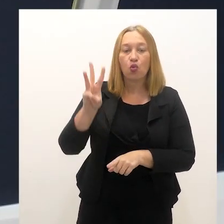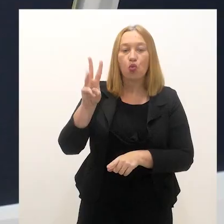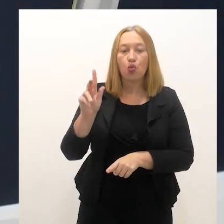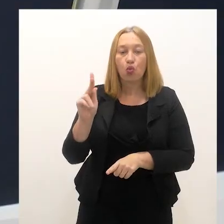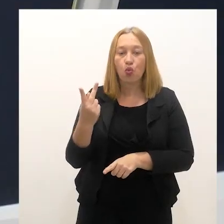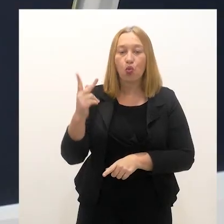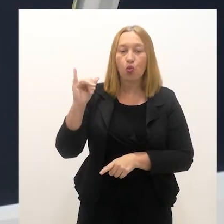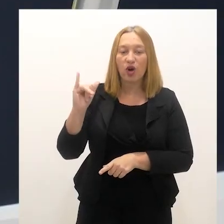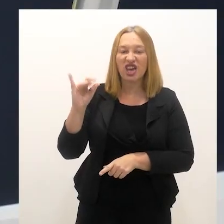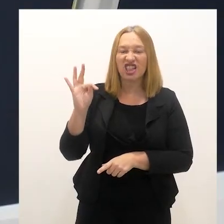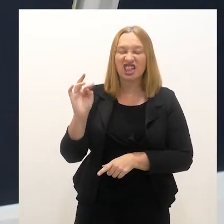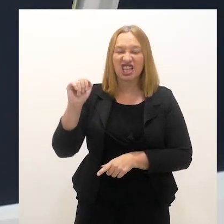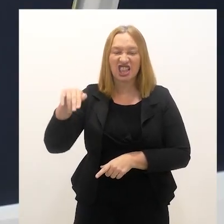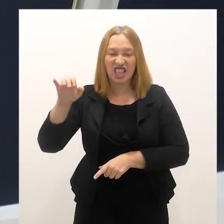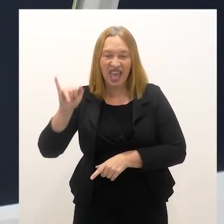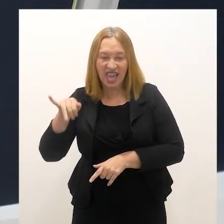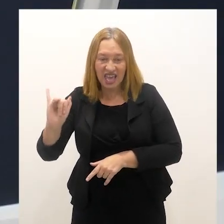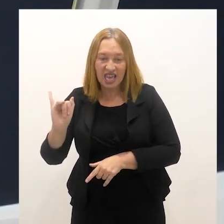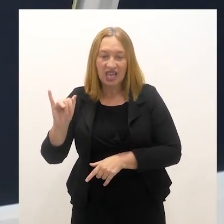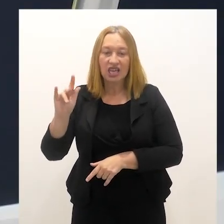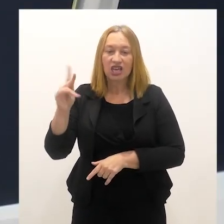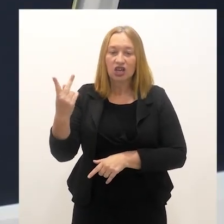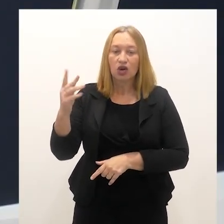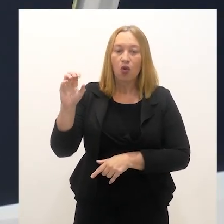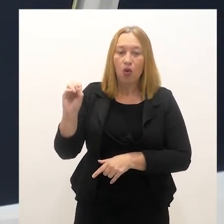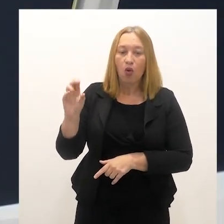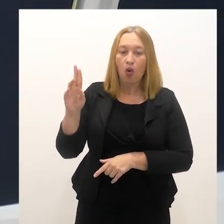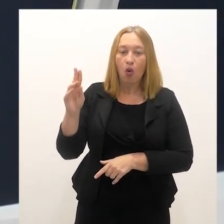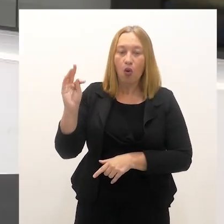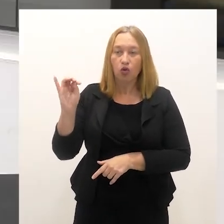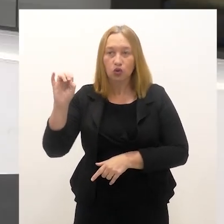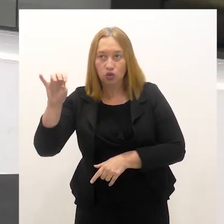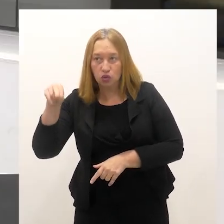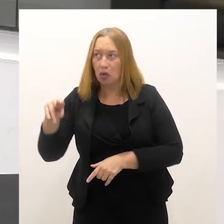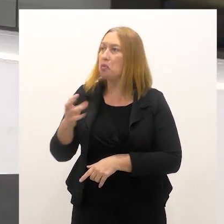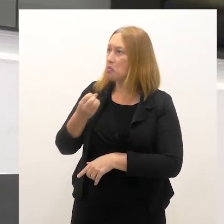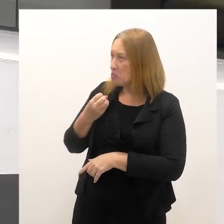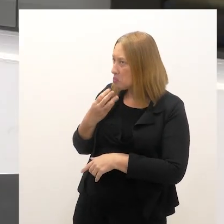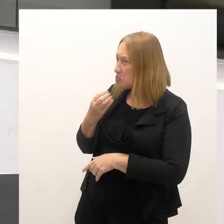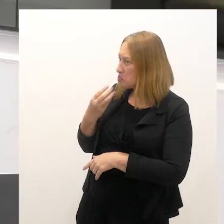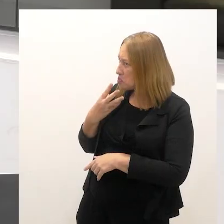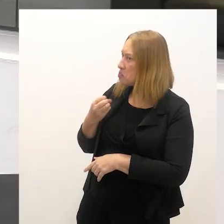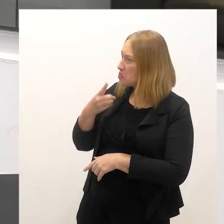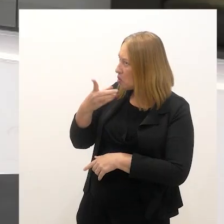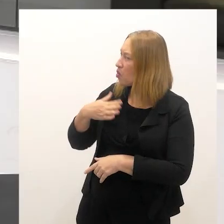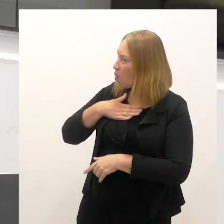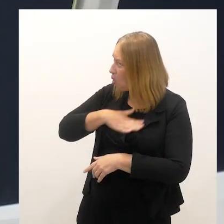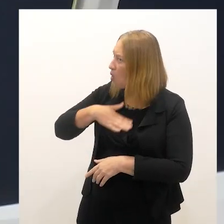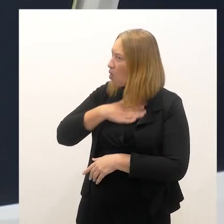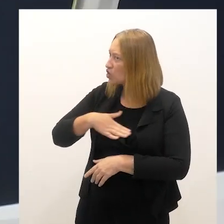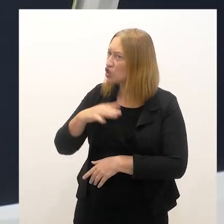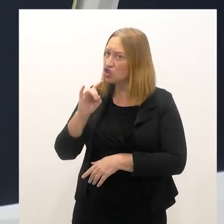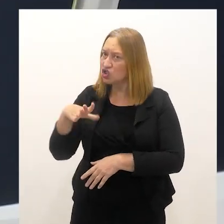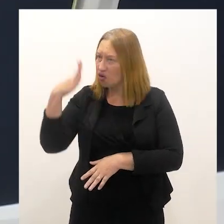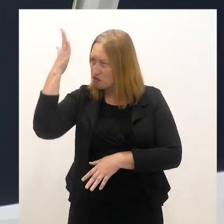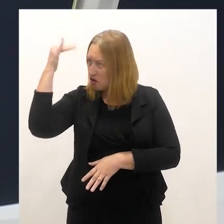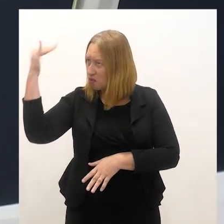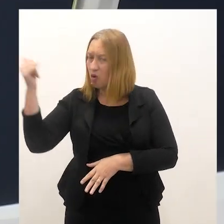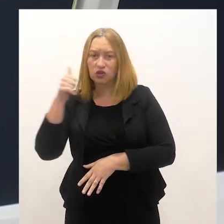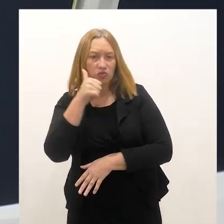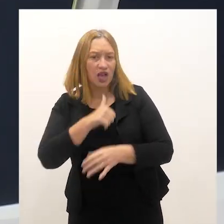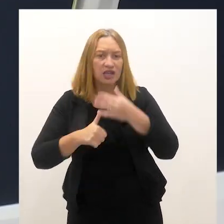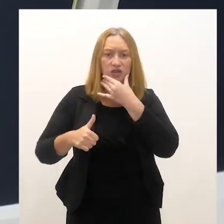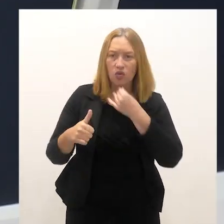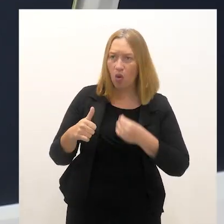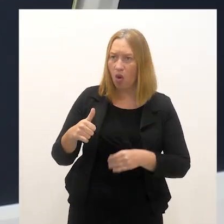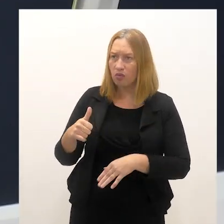Houston, vem... Enfim, e Profundo também... bom gosto aí dos seus pais, hein? Profundo. Só divas e